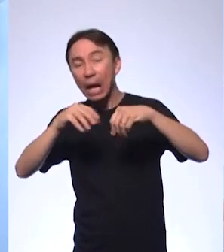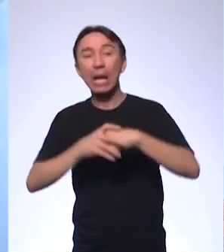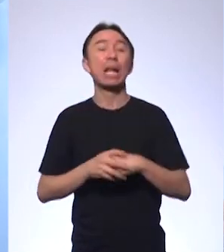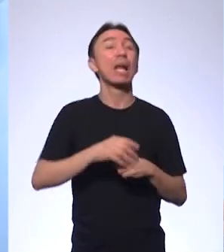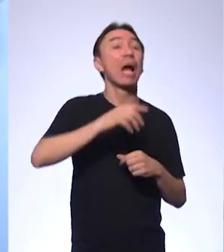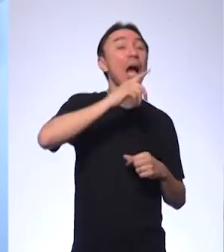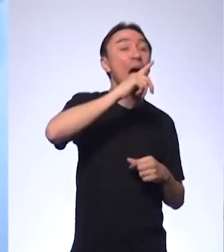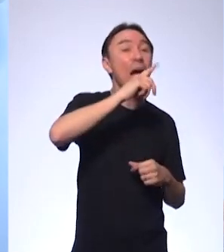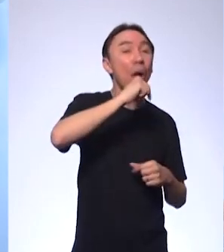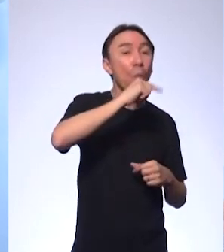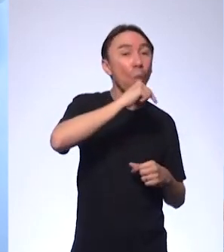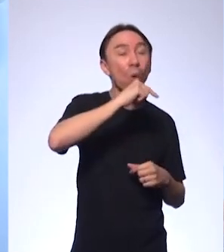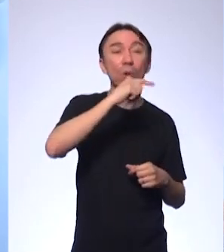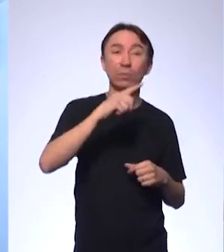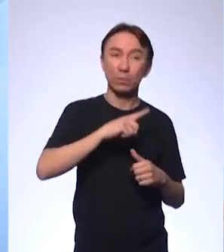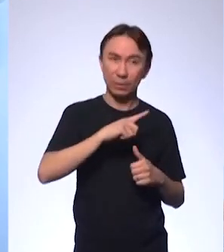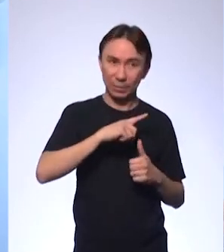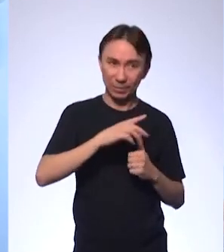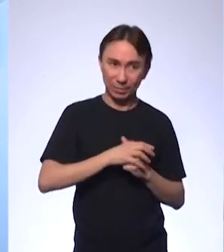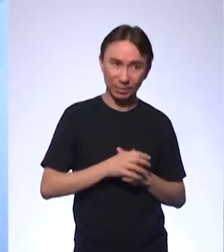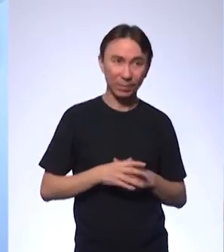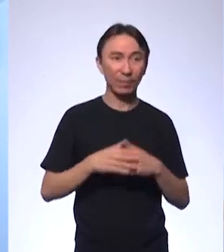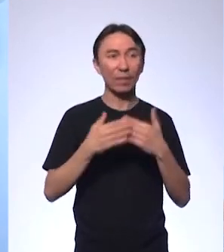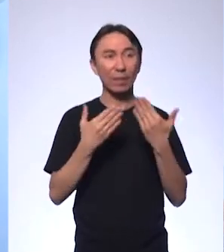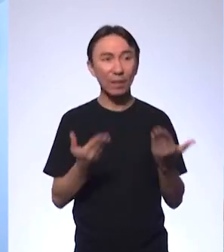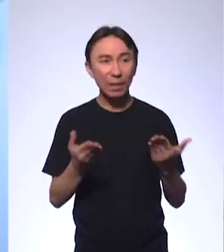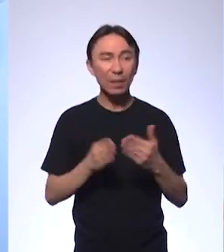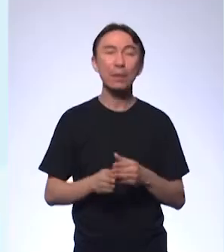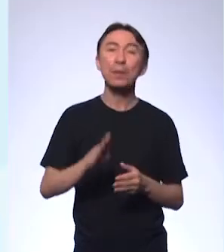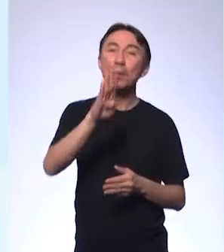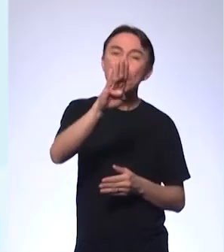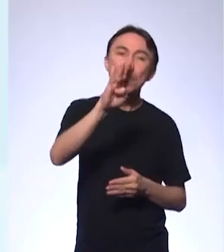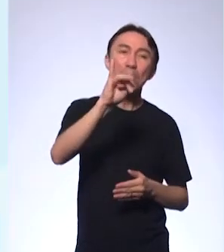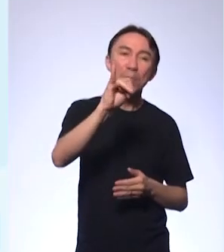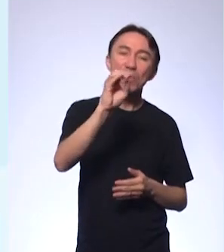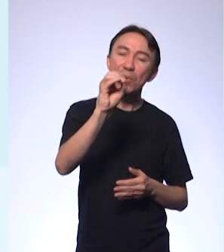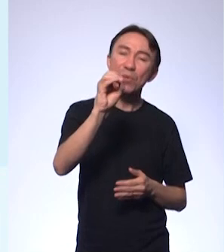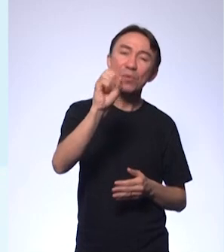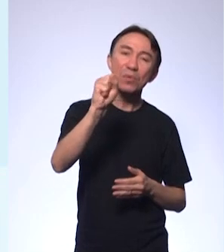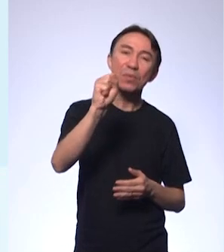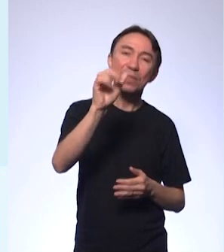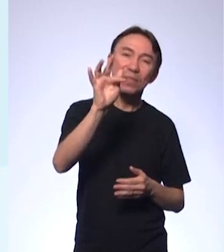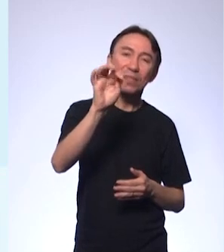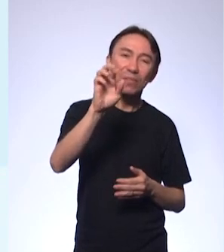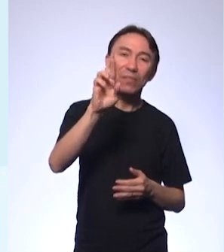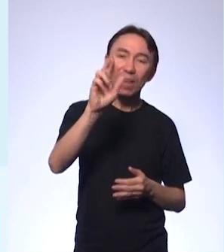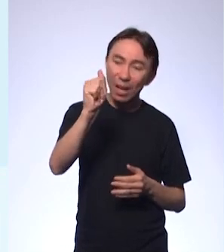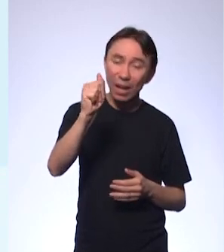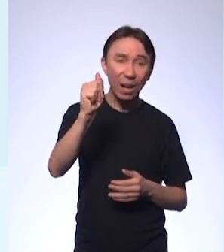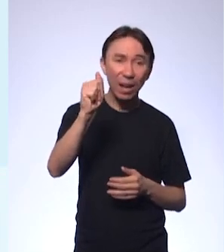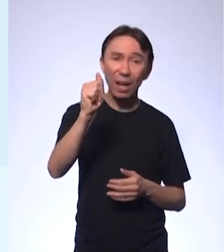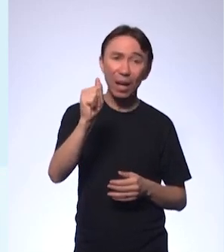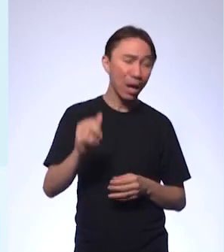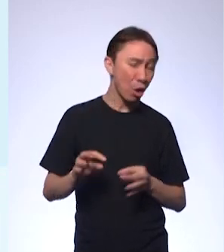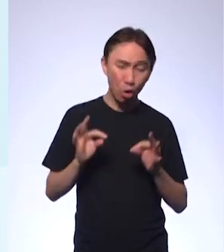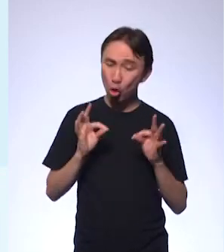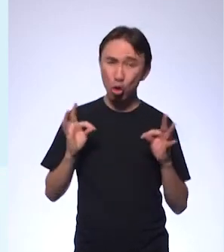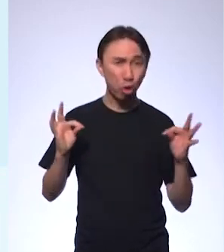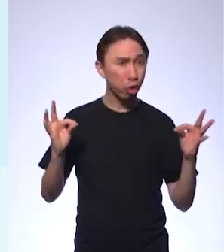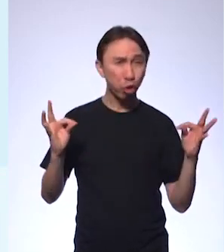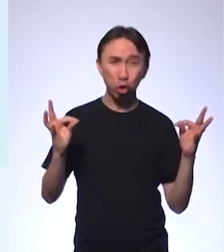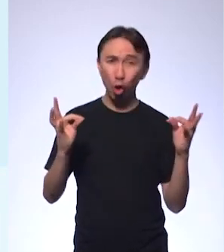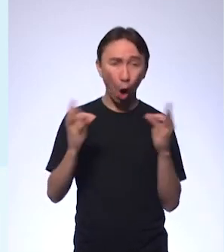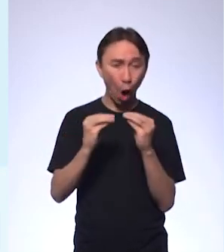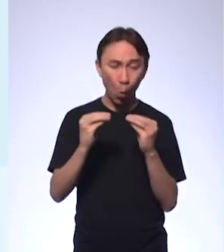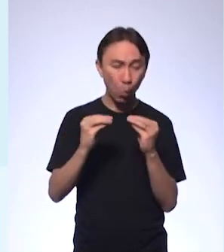pode falar que a biosfera é justamente todos os seres vivos, né? Todos os ecossistemas que estão dentro do